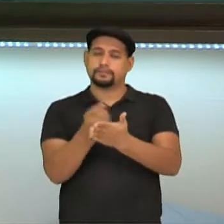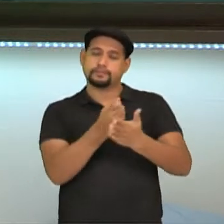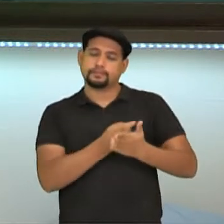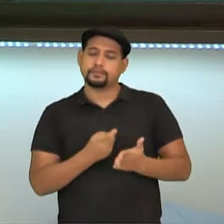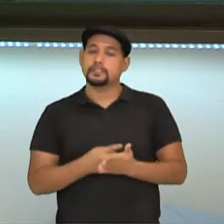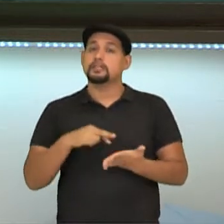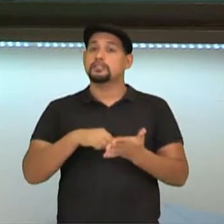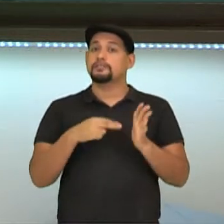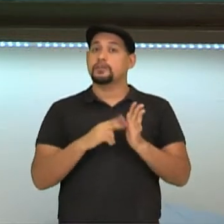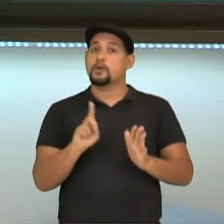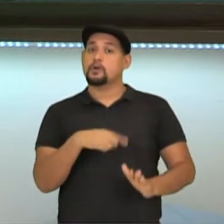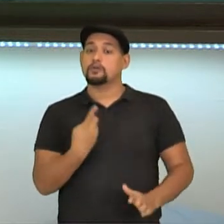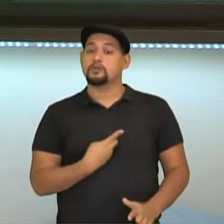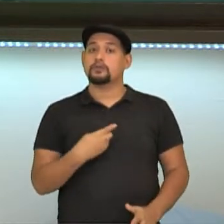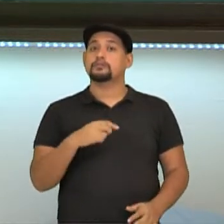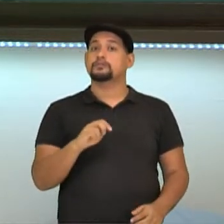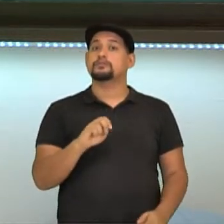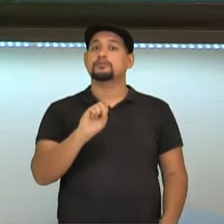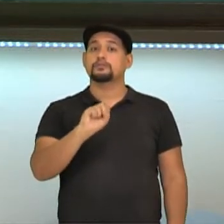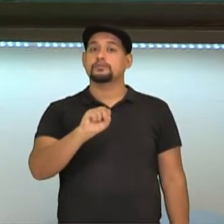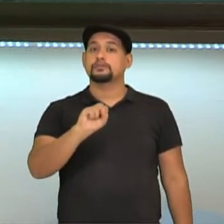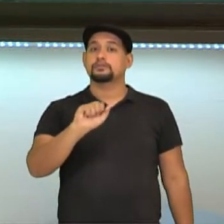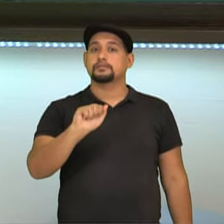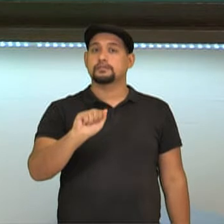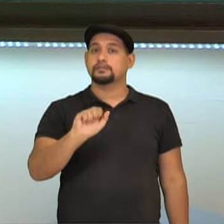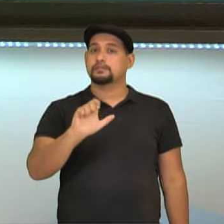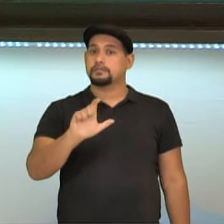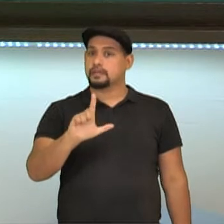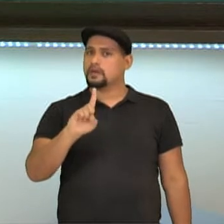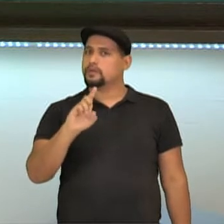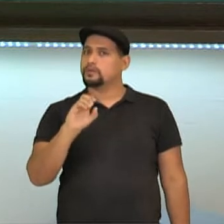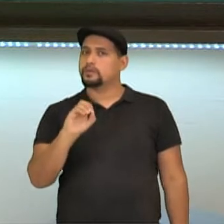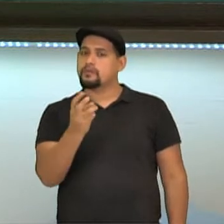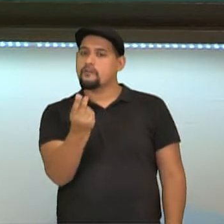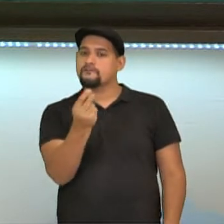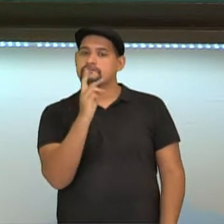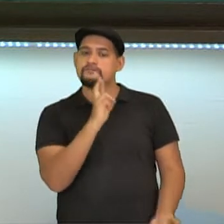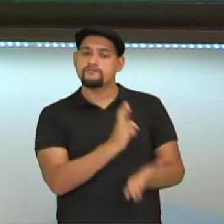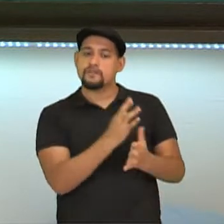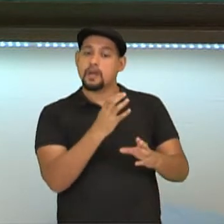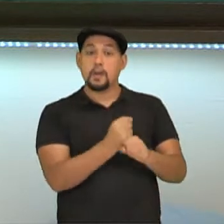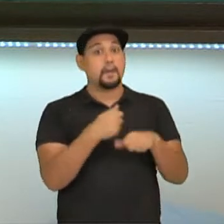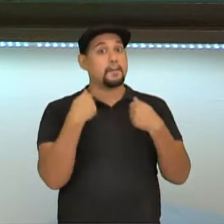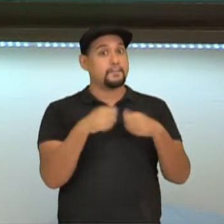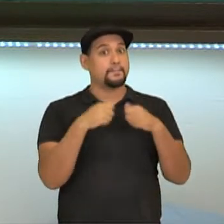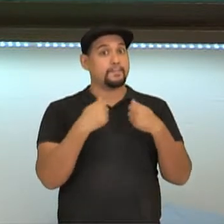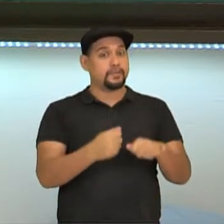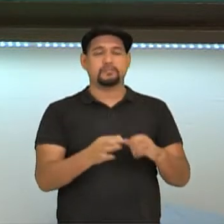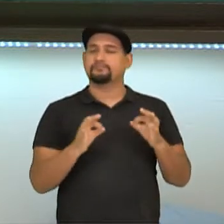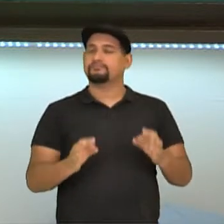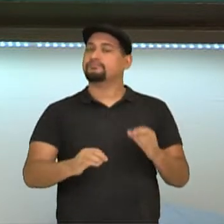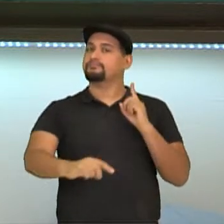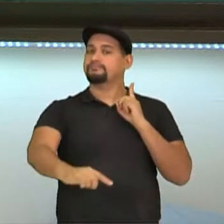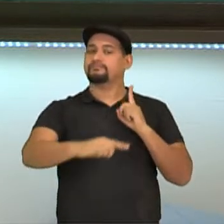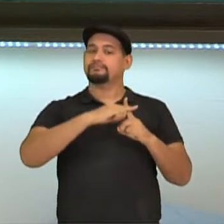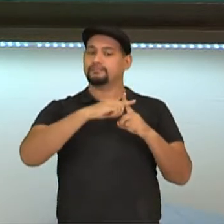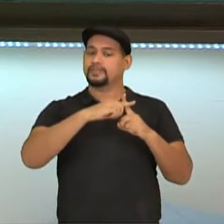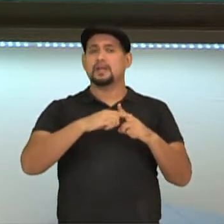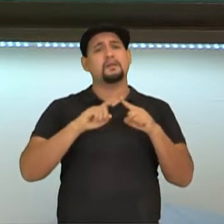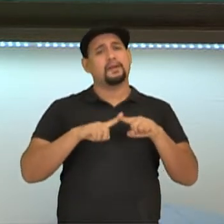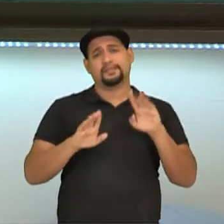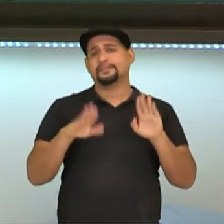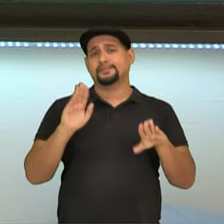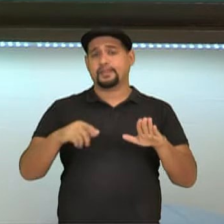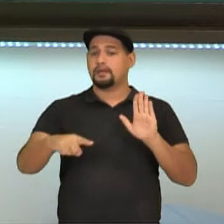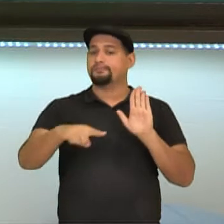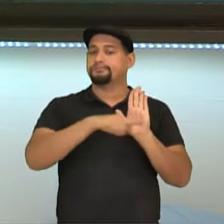dar o nosso saldo, que o nosso saldo ideal mesmo é que ele seja positivo, né? Mas ele também poderia ser